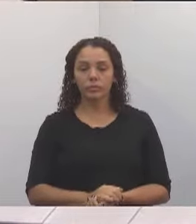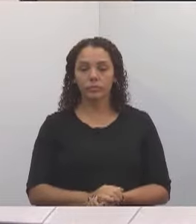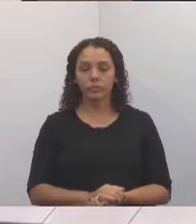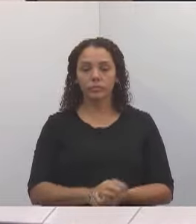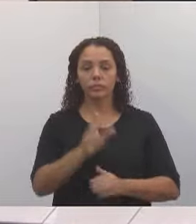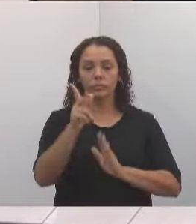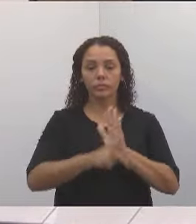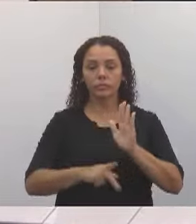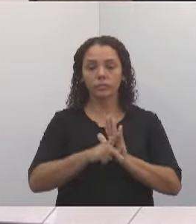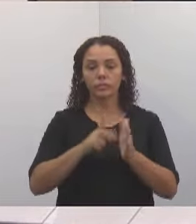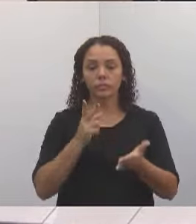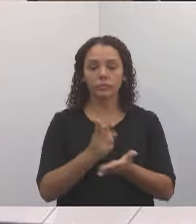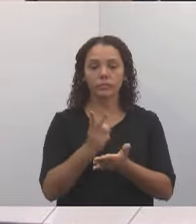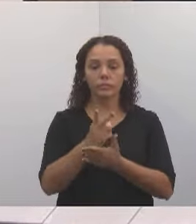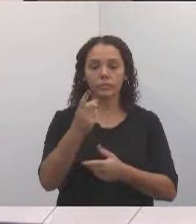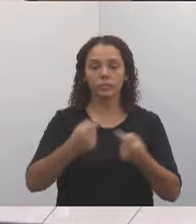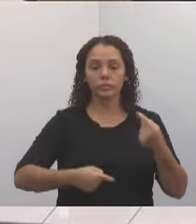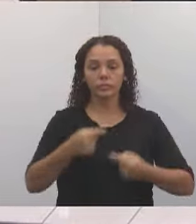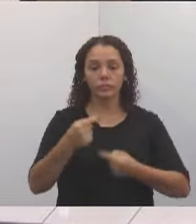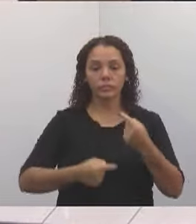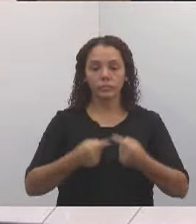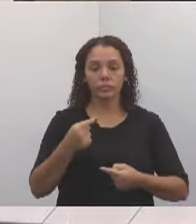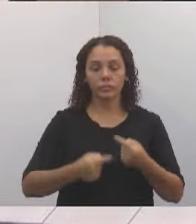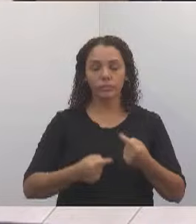O projeto continua em discussão.